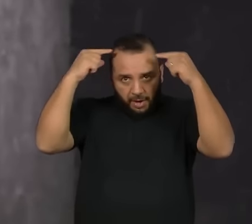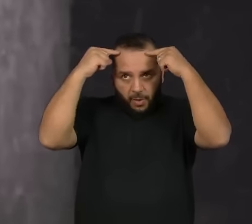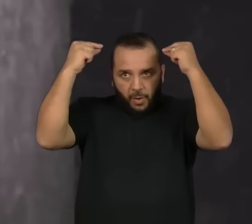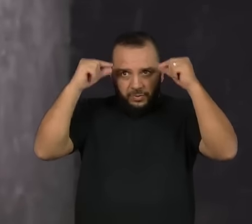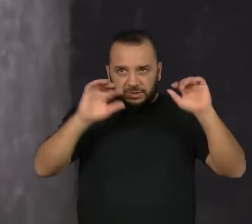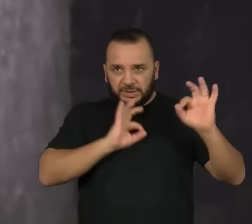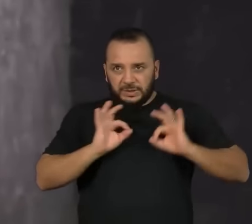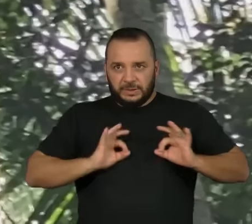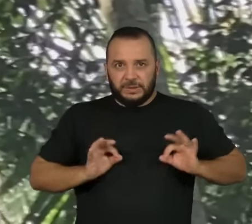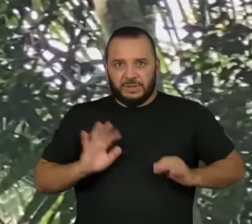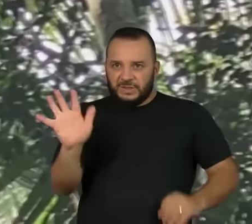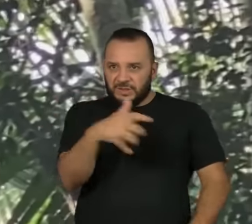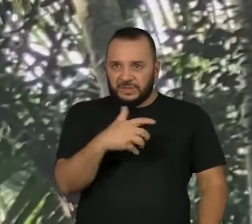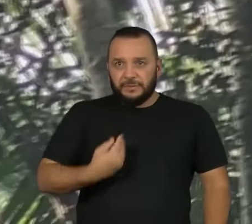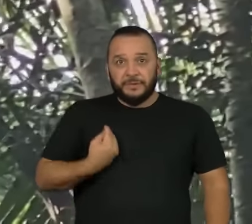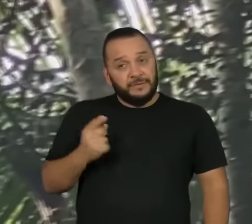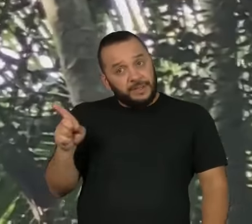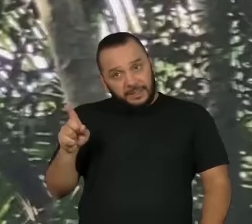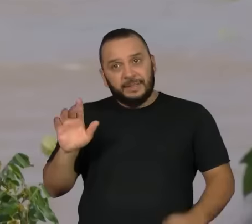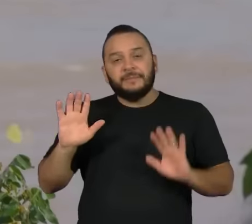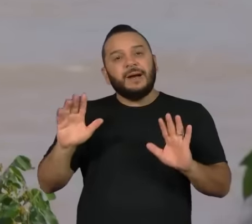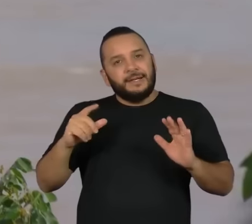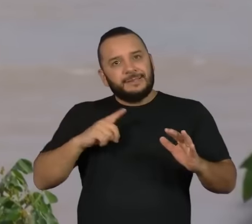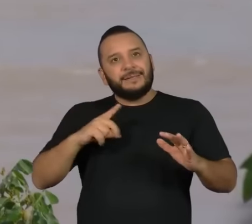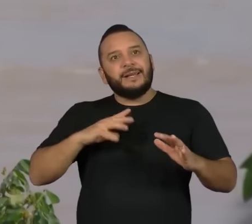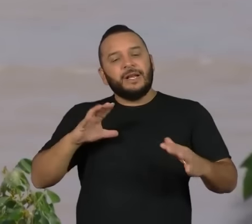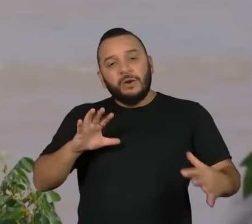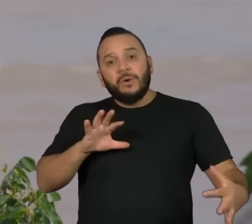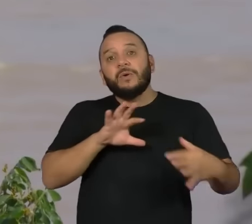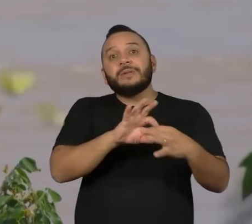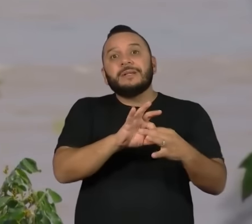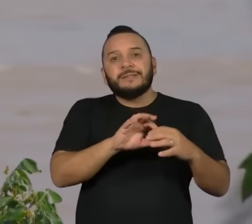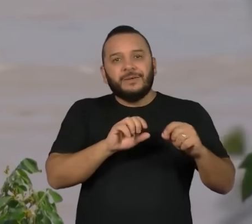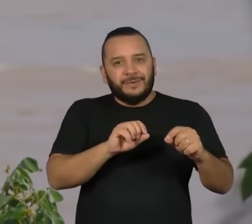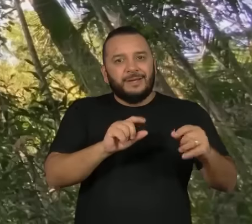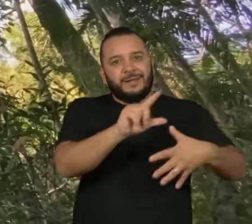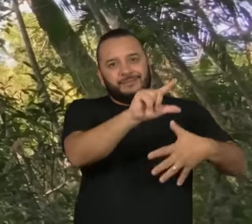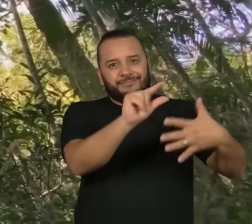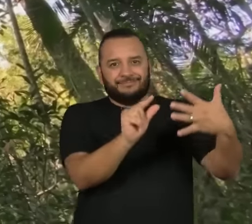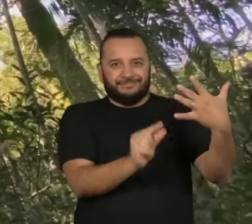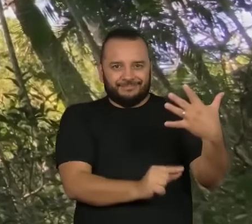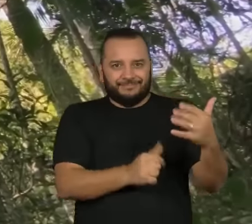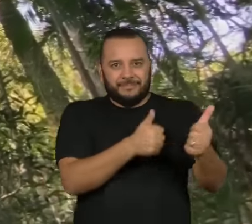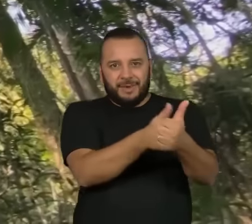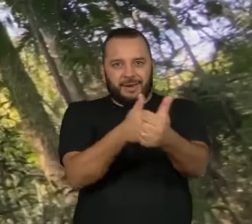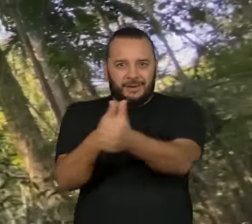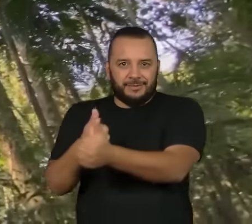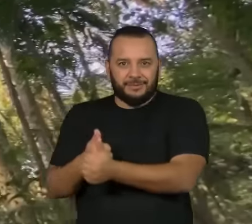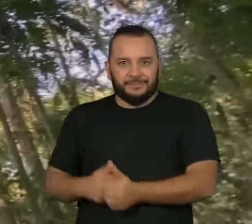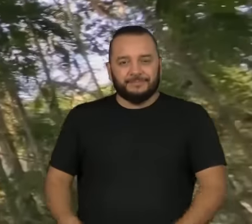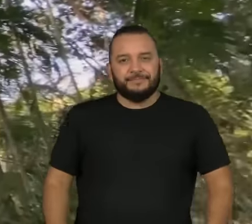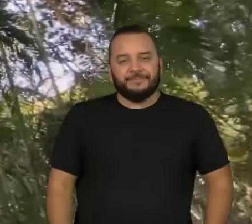ainda resiste ali, depende da conexão com os fragmentos da Mata Atlântica no entorno.